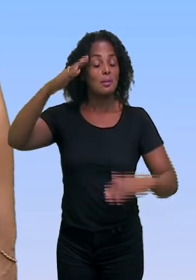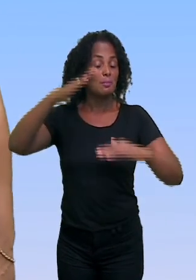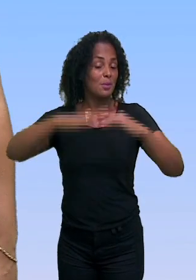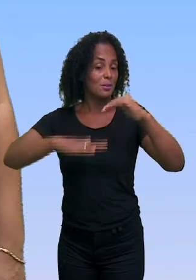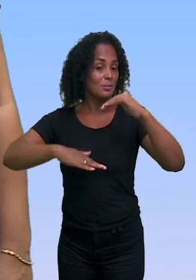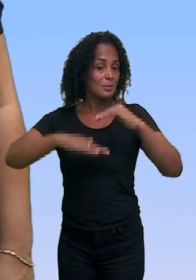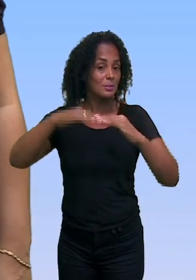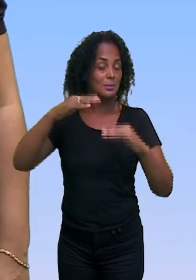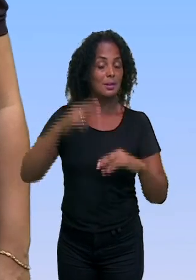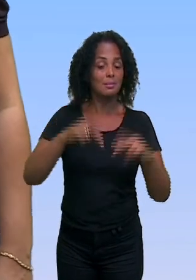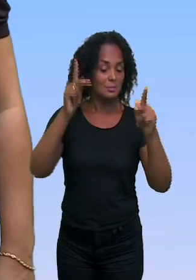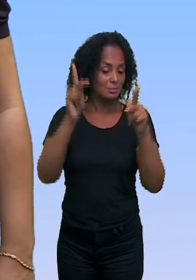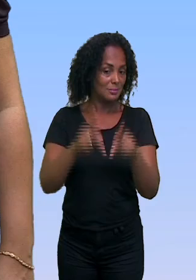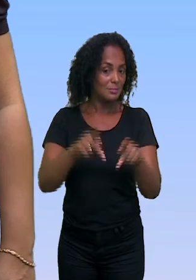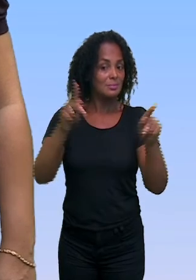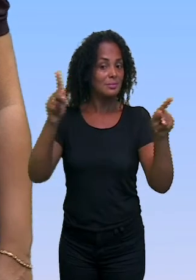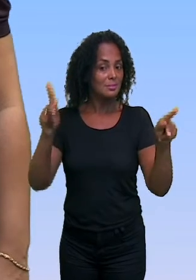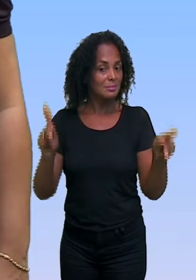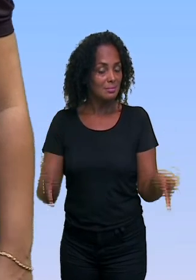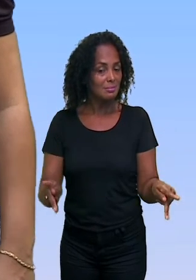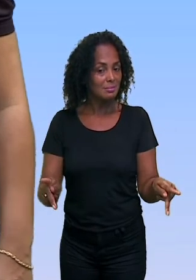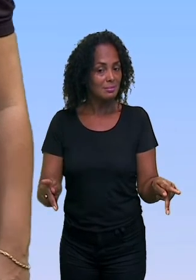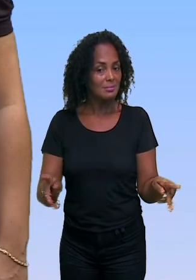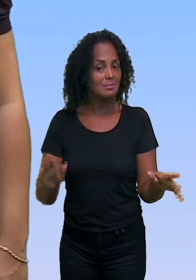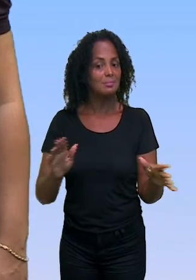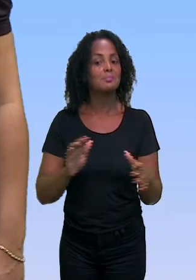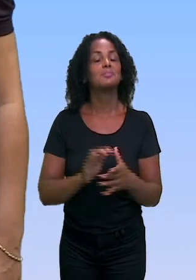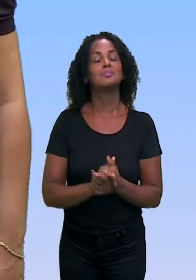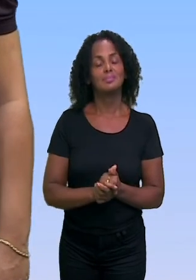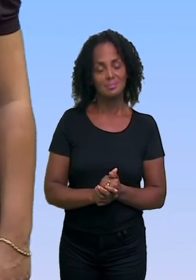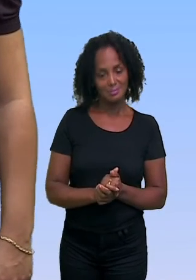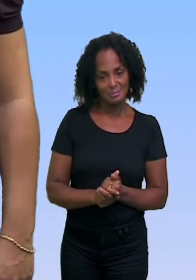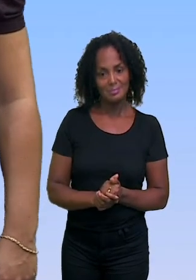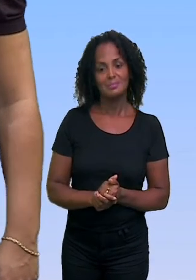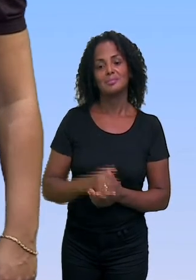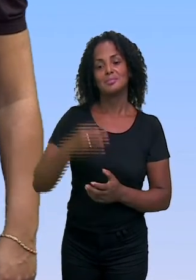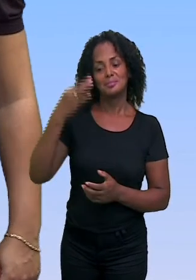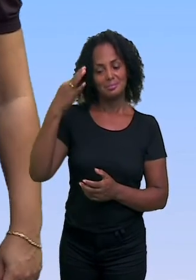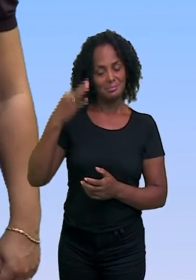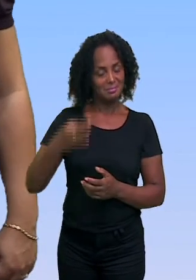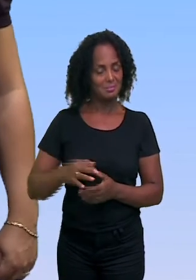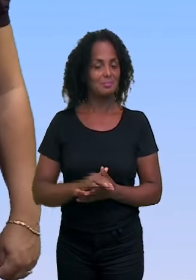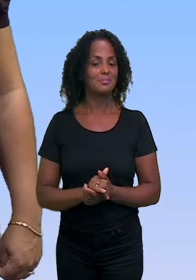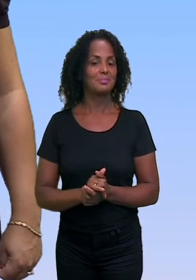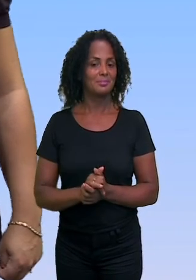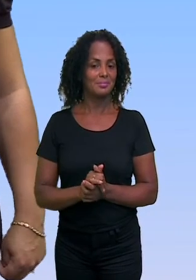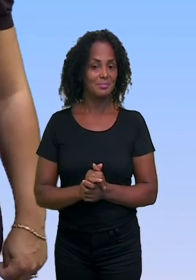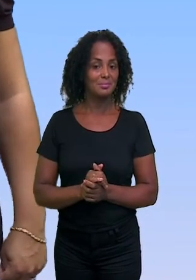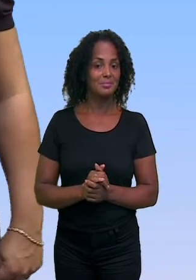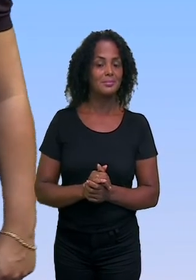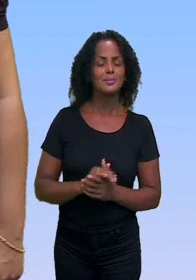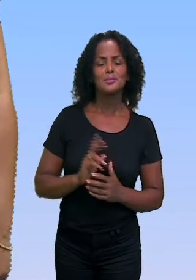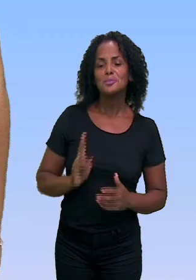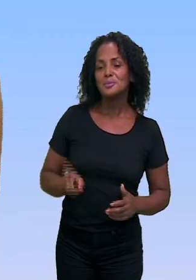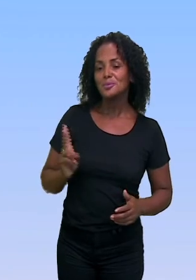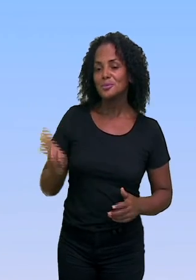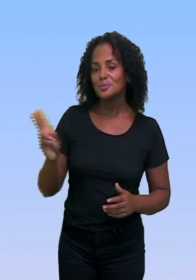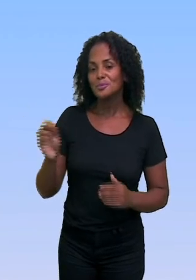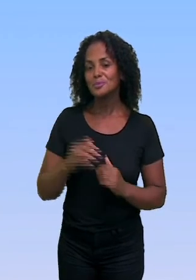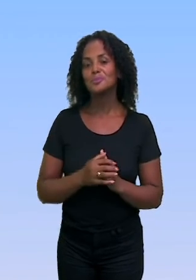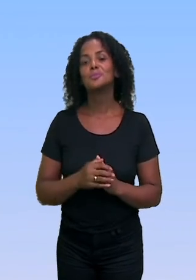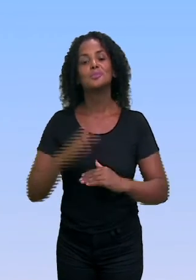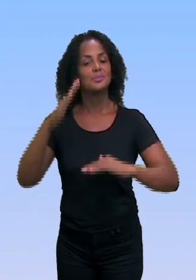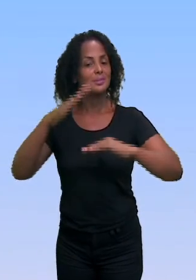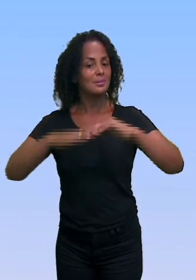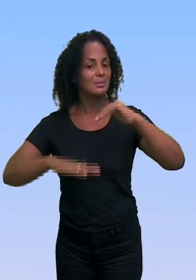a teacher eu posso ser uma professora e vamos continuar